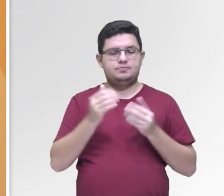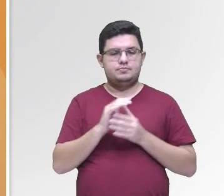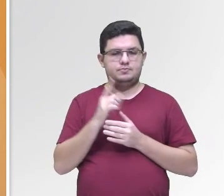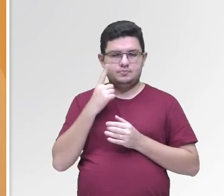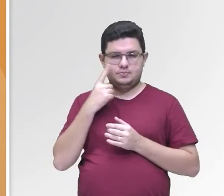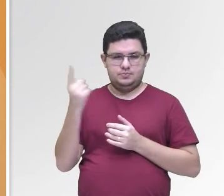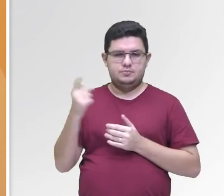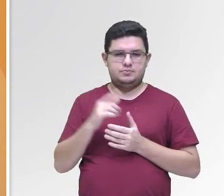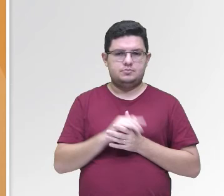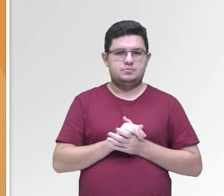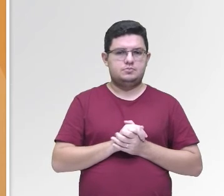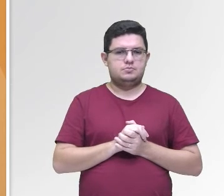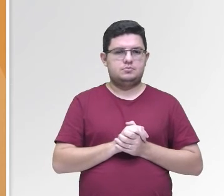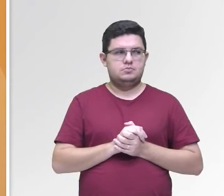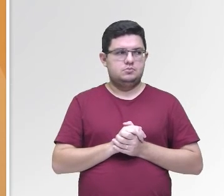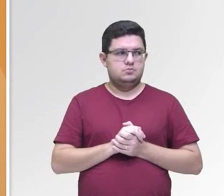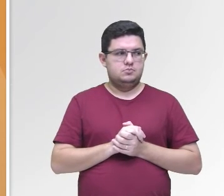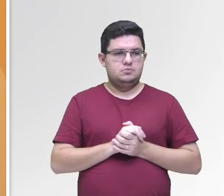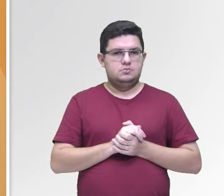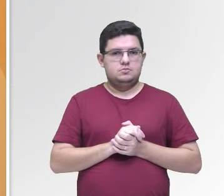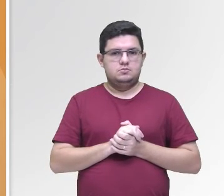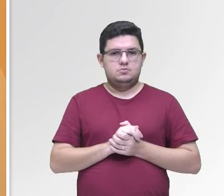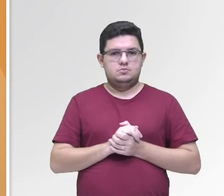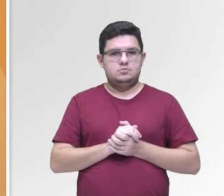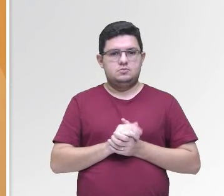tá? Olha só,